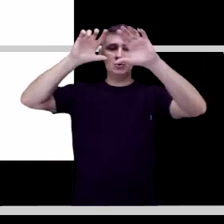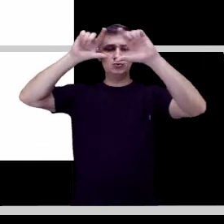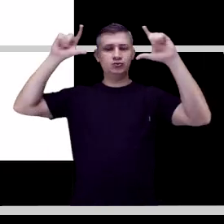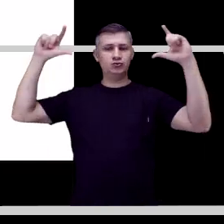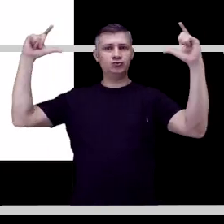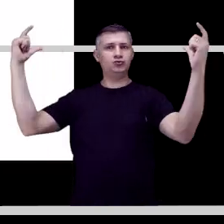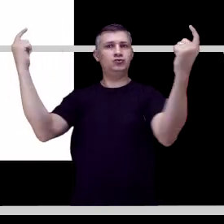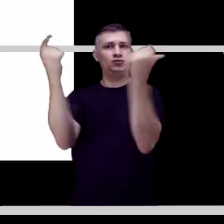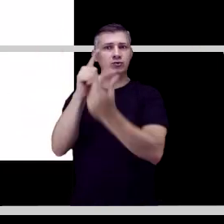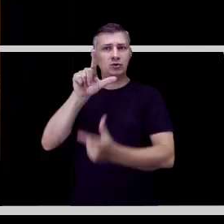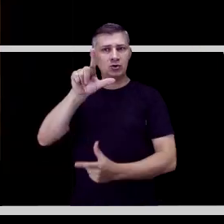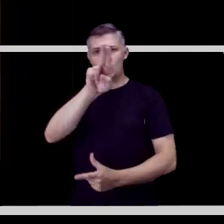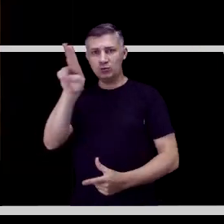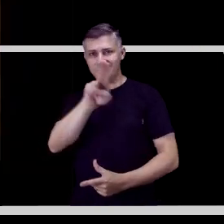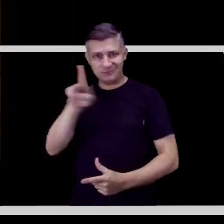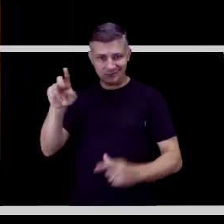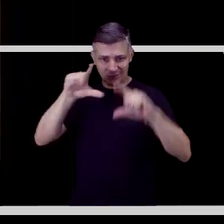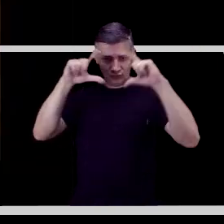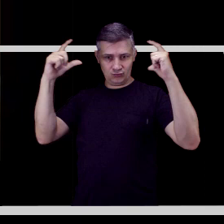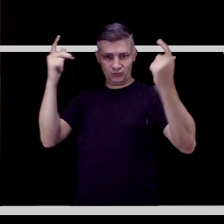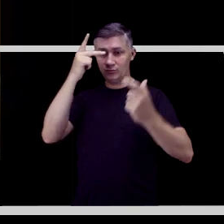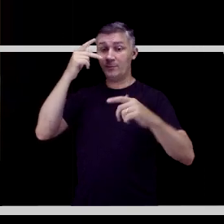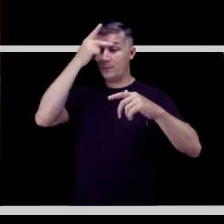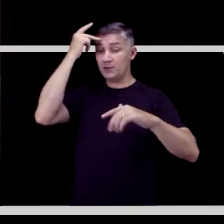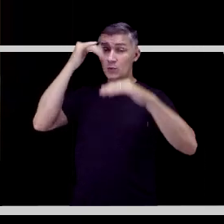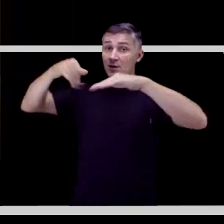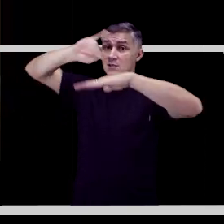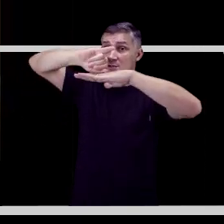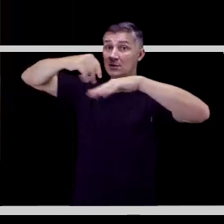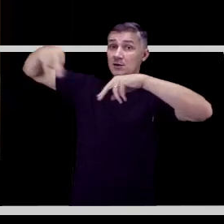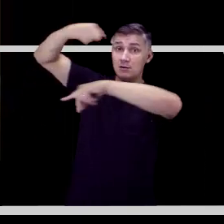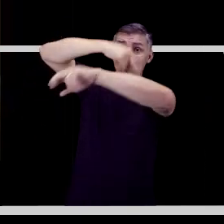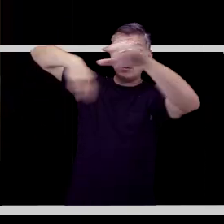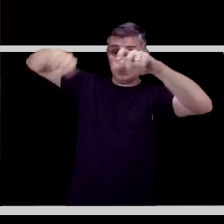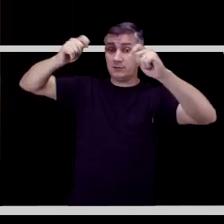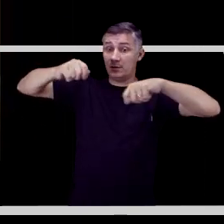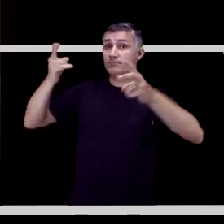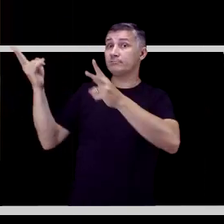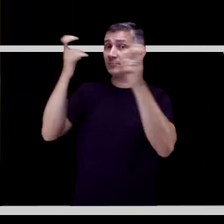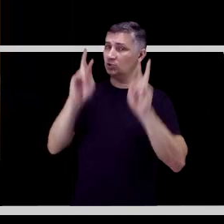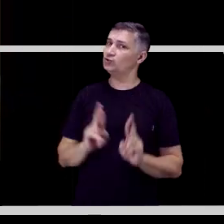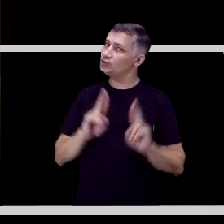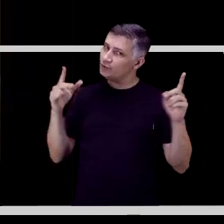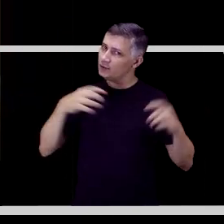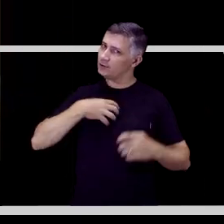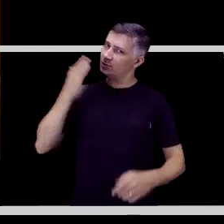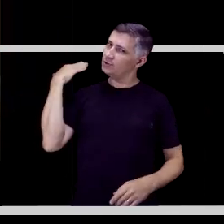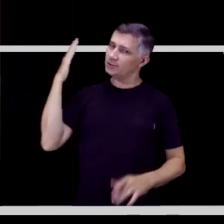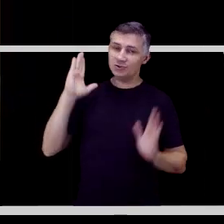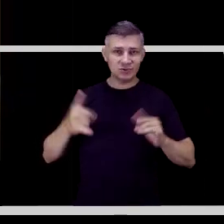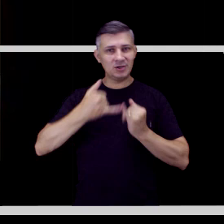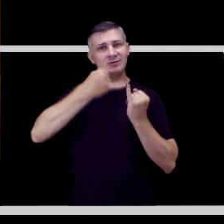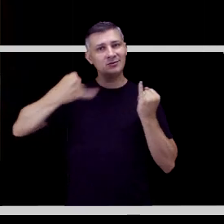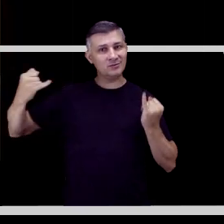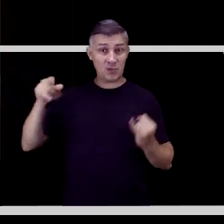mata atravessando o edifício. E de baixo, você ter essa luz filtrada e perceber